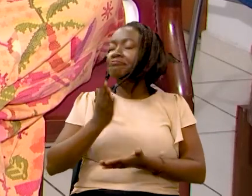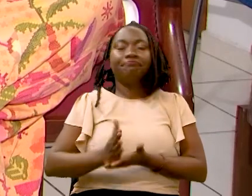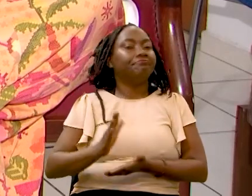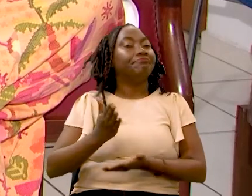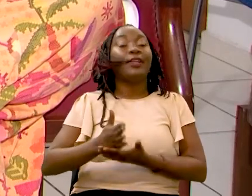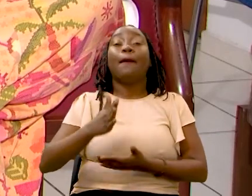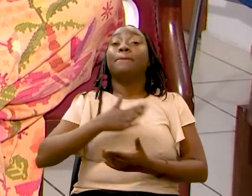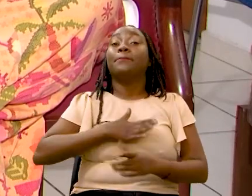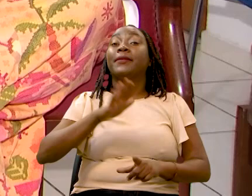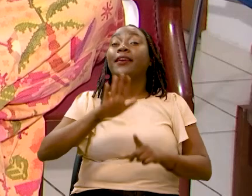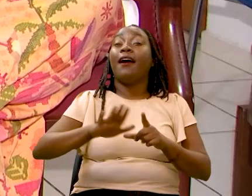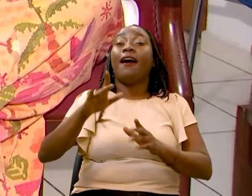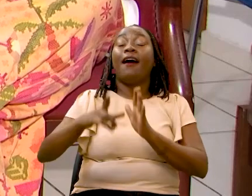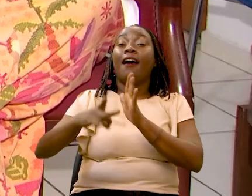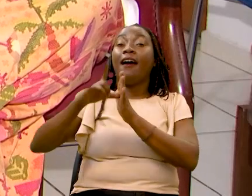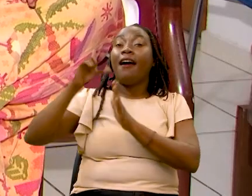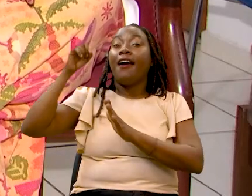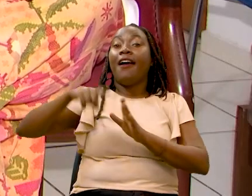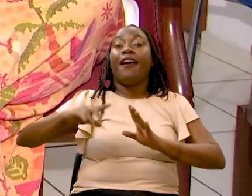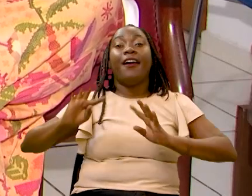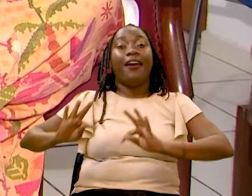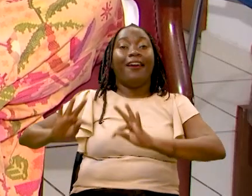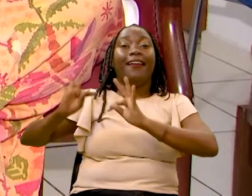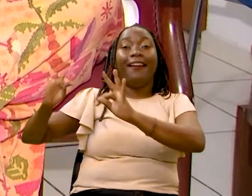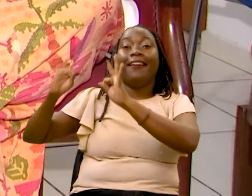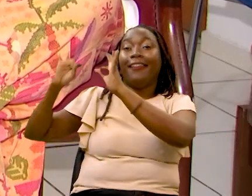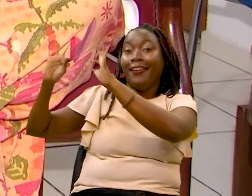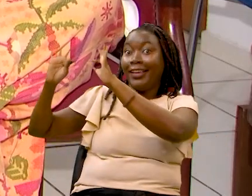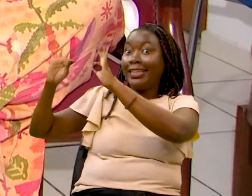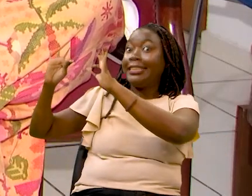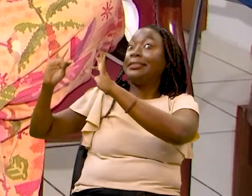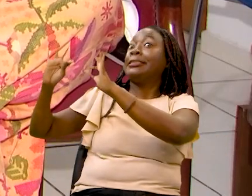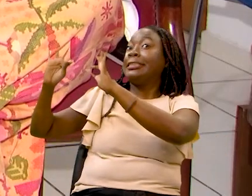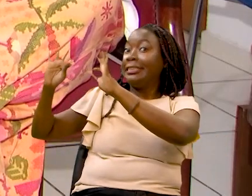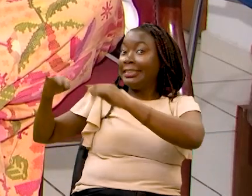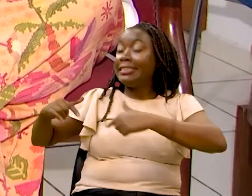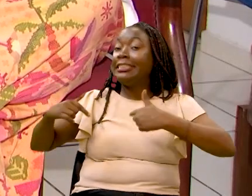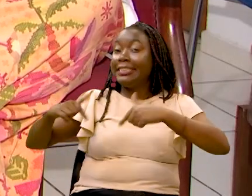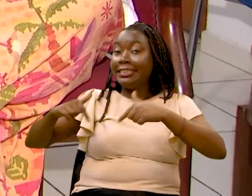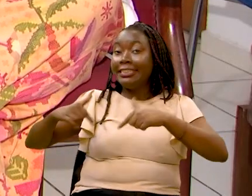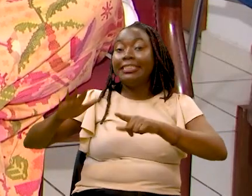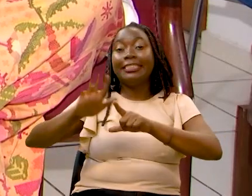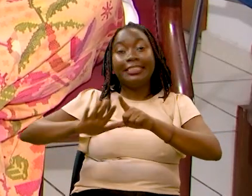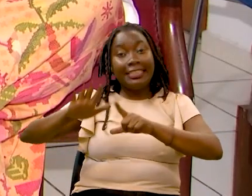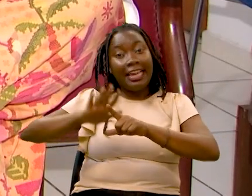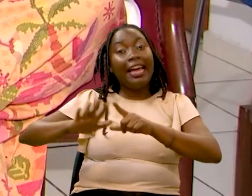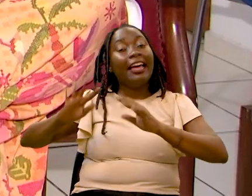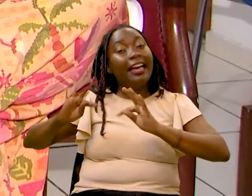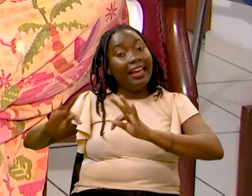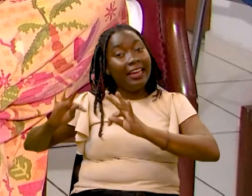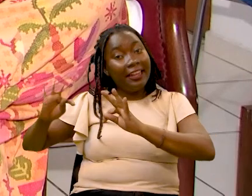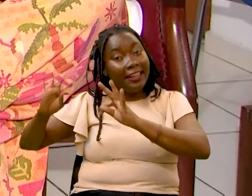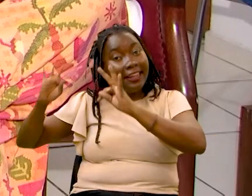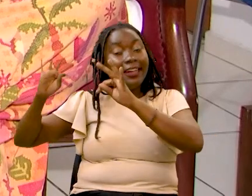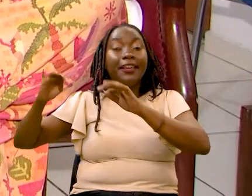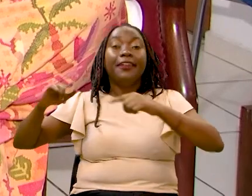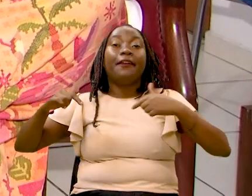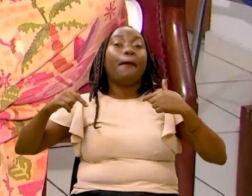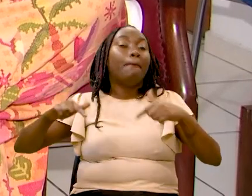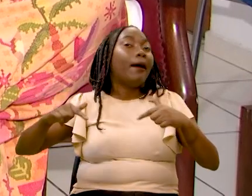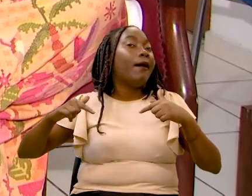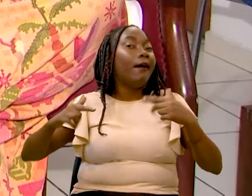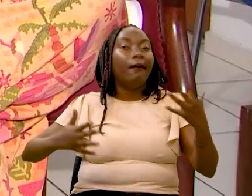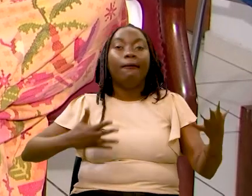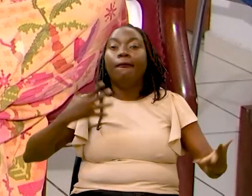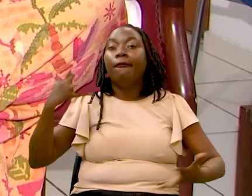Nada a ver. A minha área anterior era a área de tecnologia. Trabalhava na área da